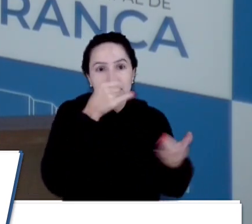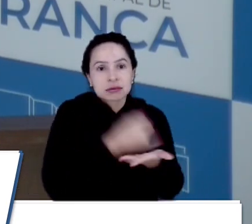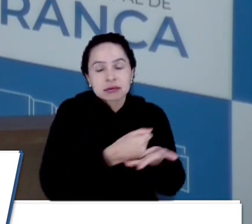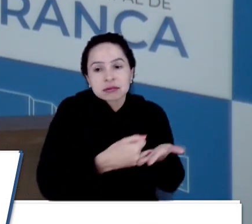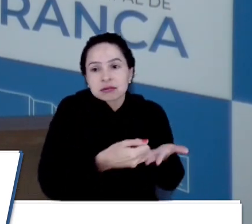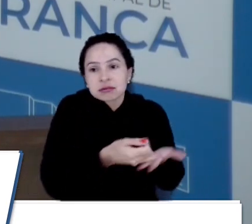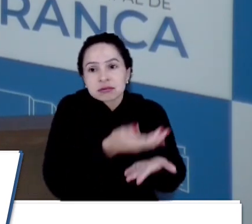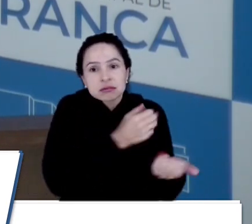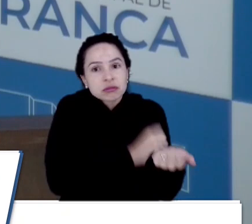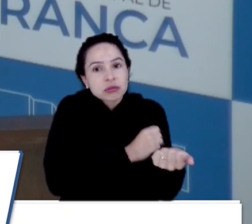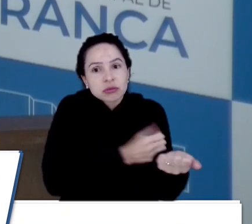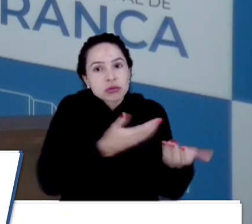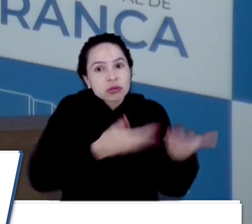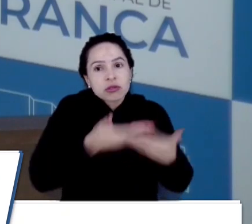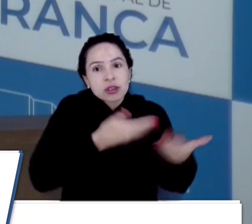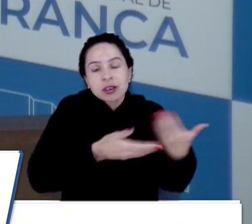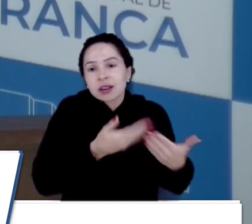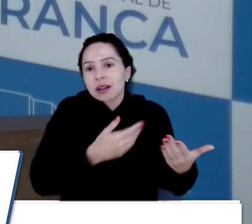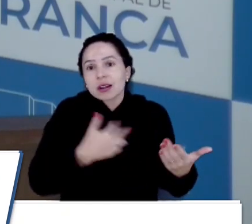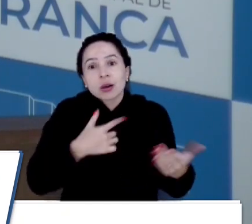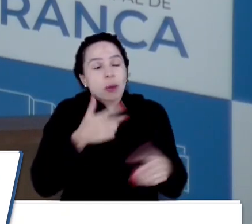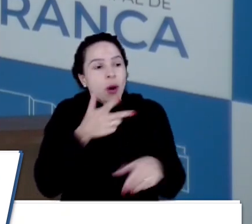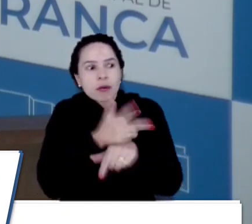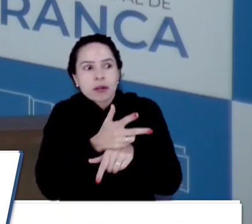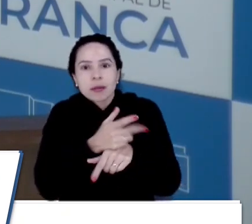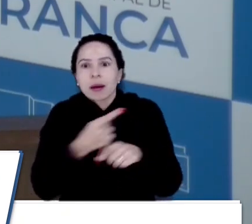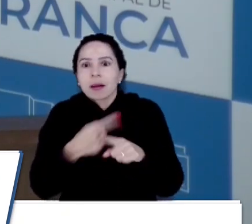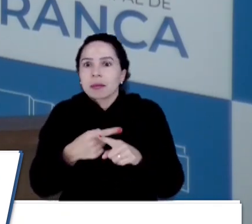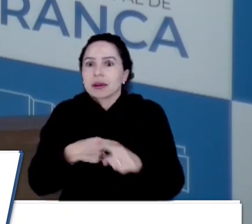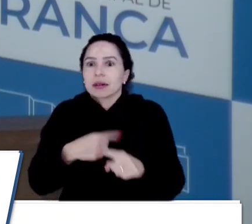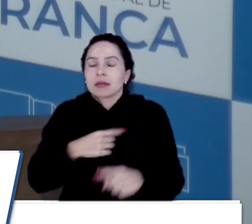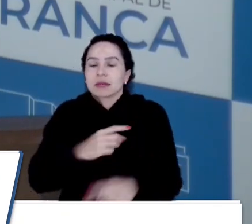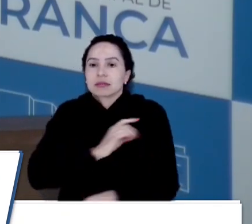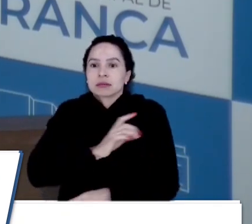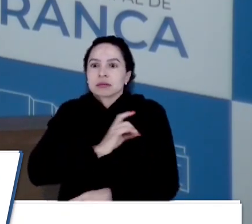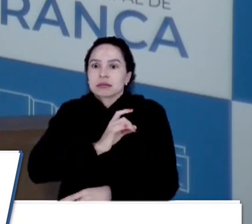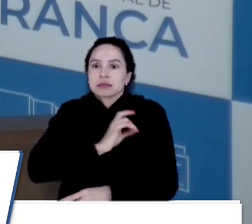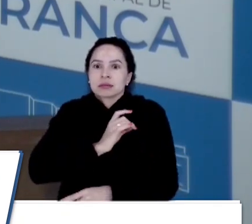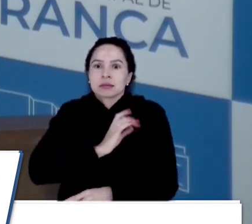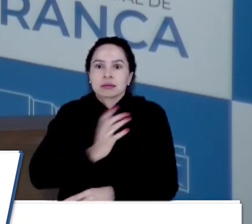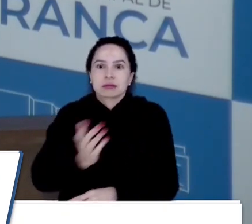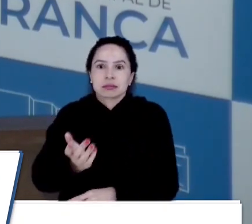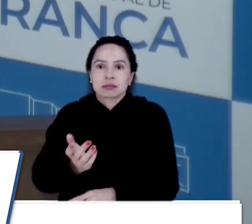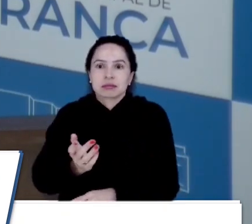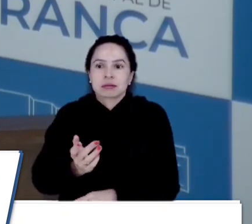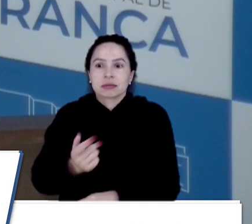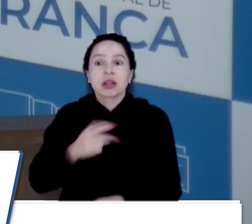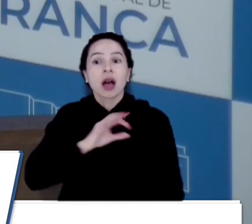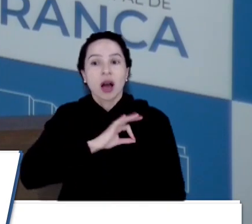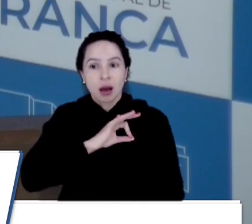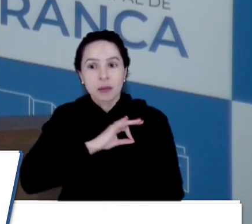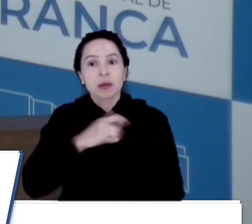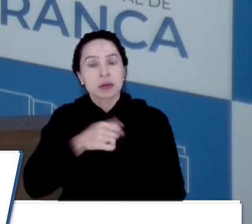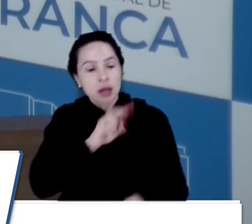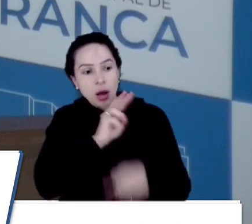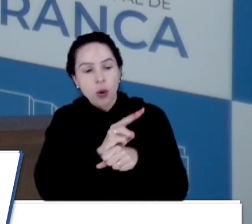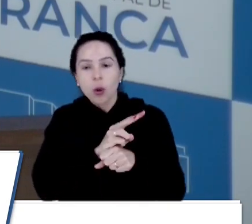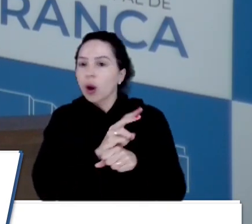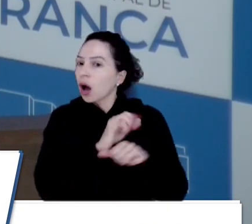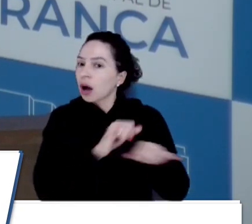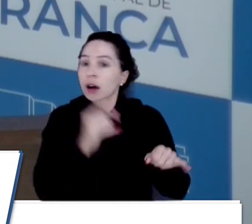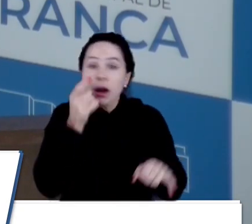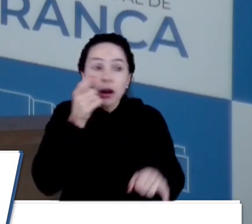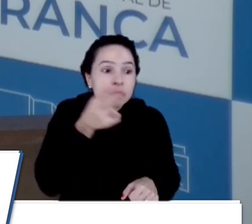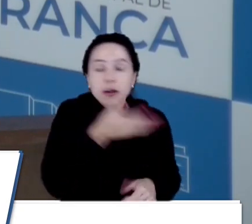A gente não pode filmar porque a gente é represado. A polícia tem que montar uma campana e ver o que está acontecendo